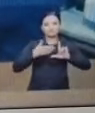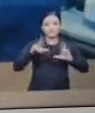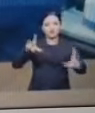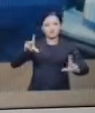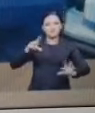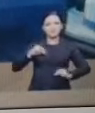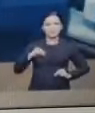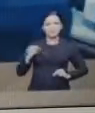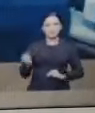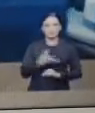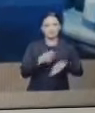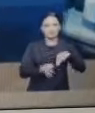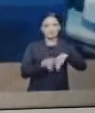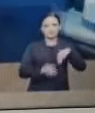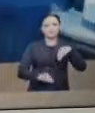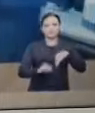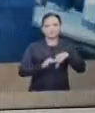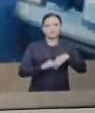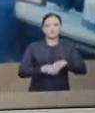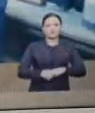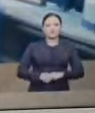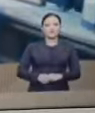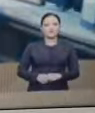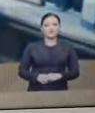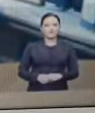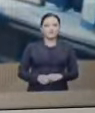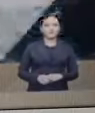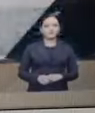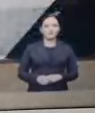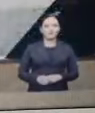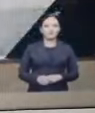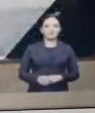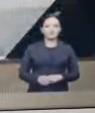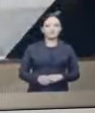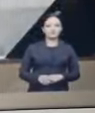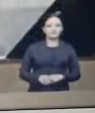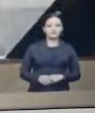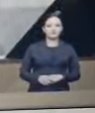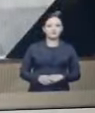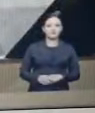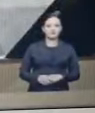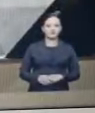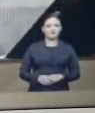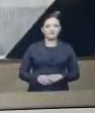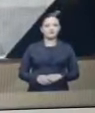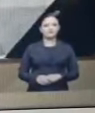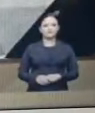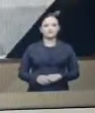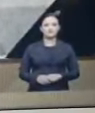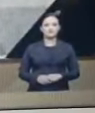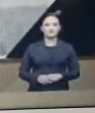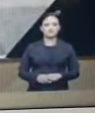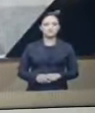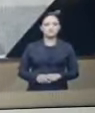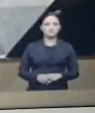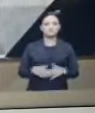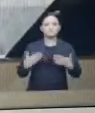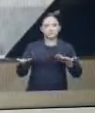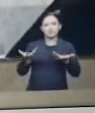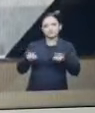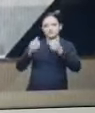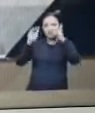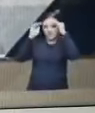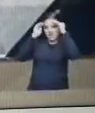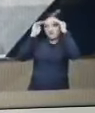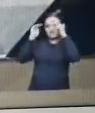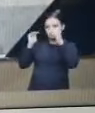do novo colega. Perfeito. Será respeitada, ministro Marco Aurélio, a sua vontade